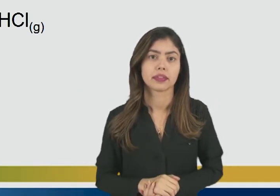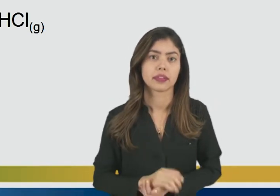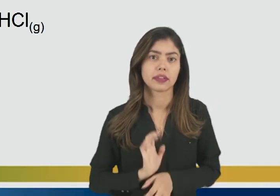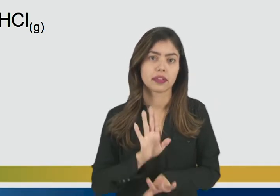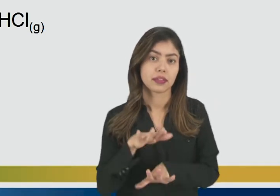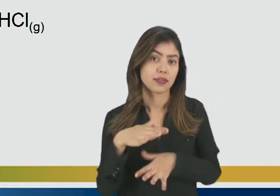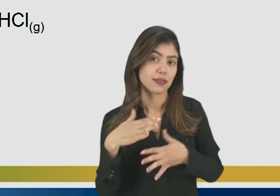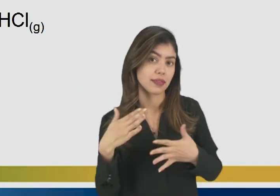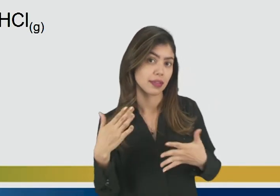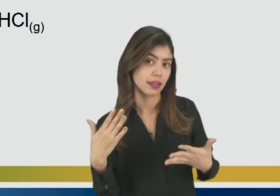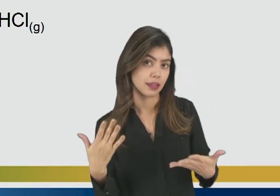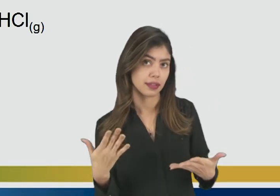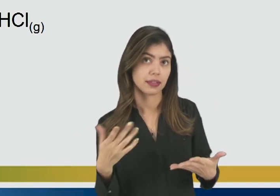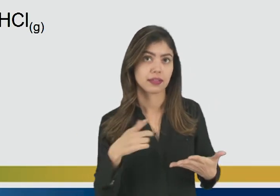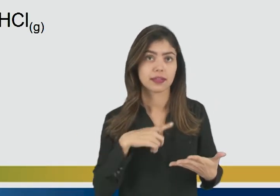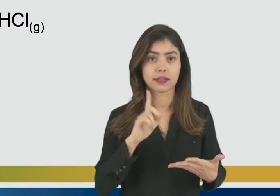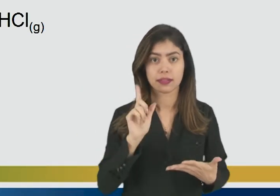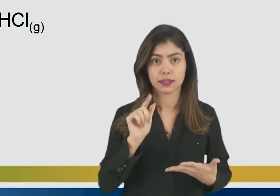em variação de entalpia?